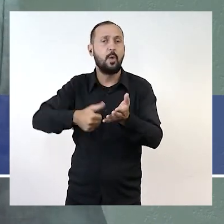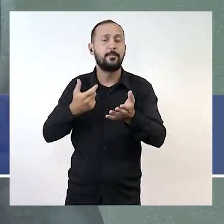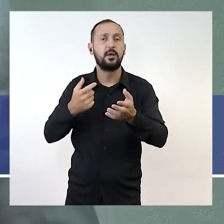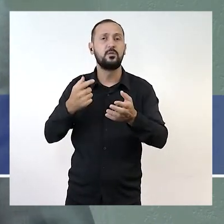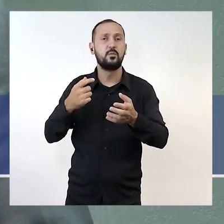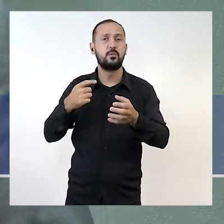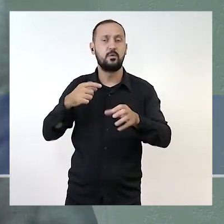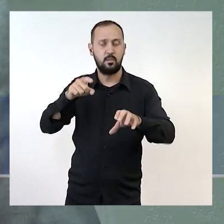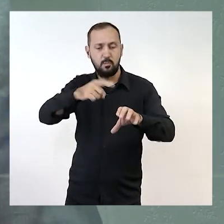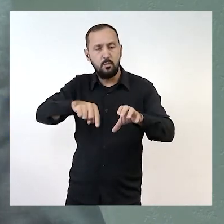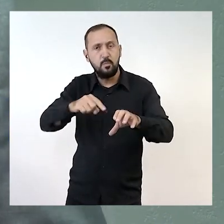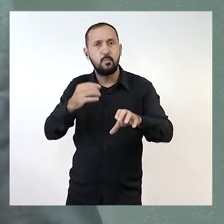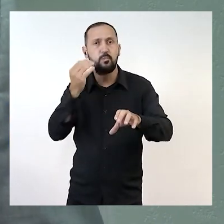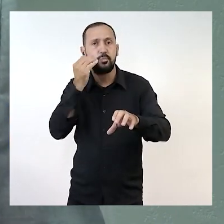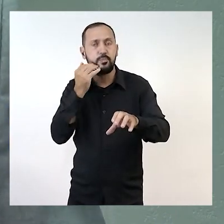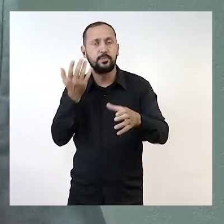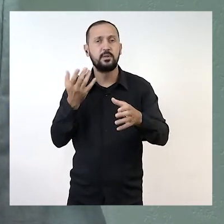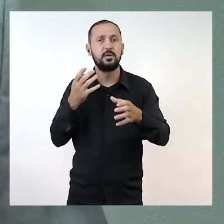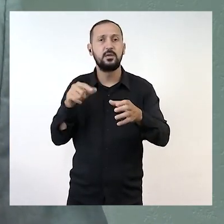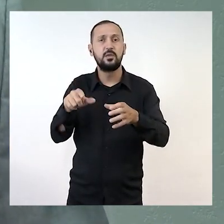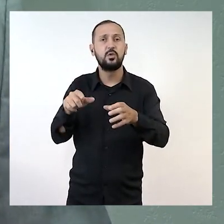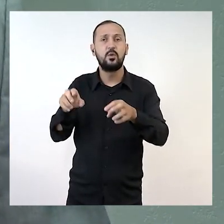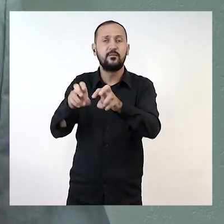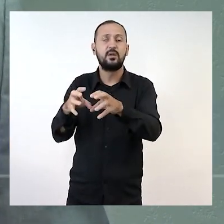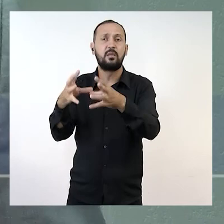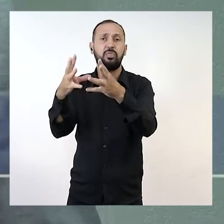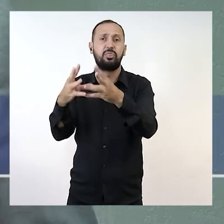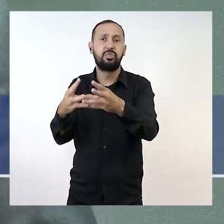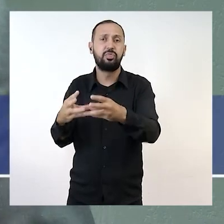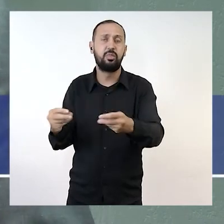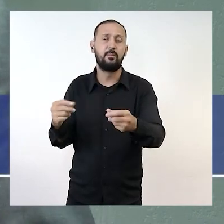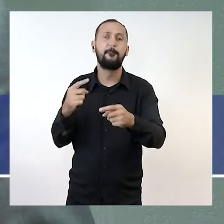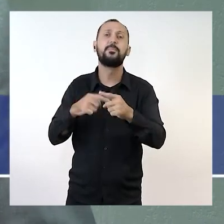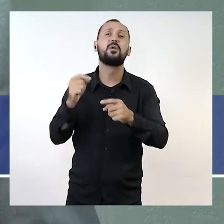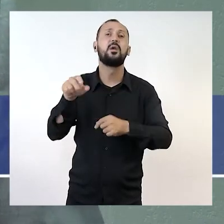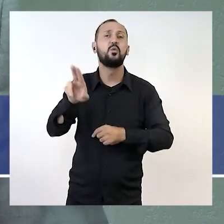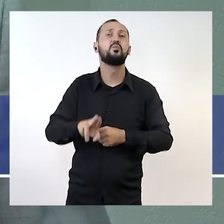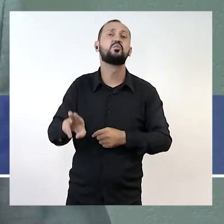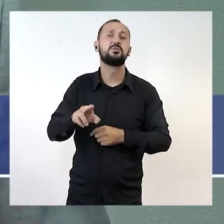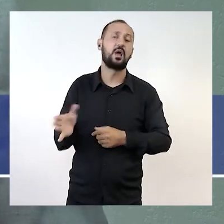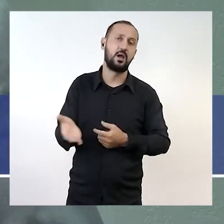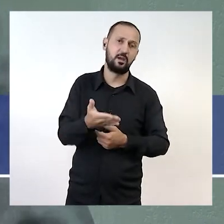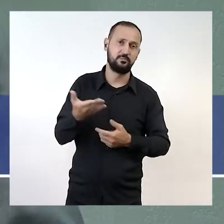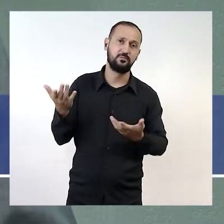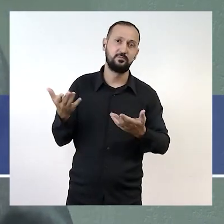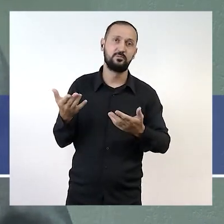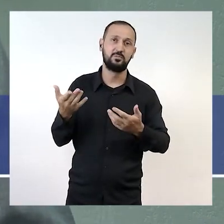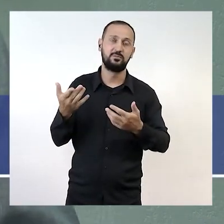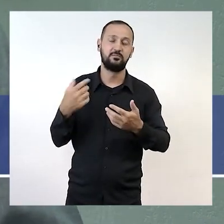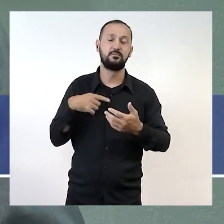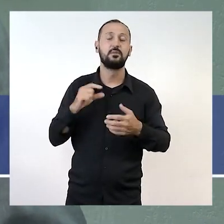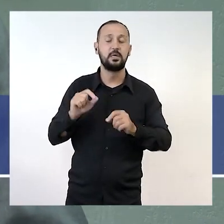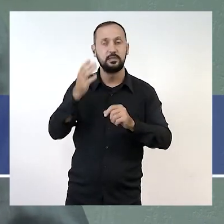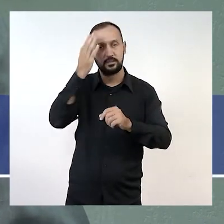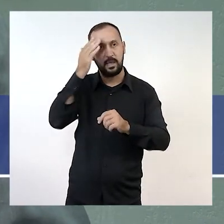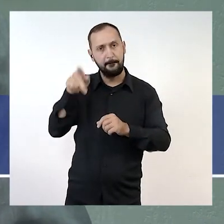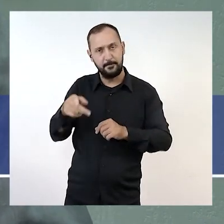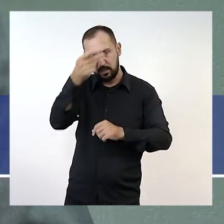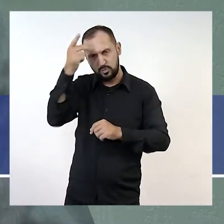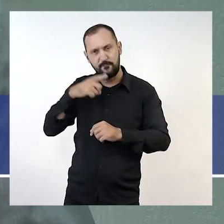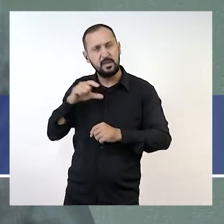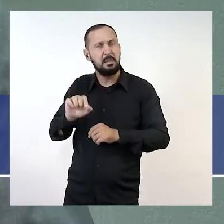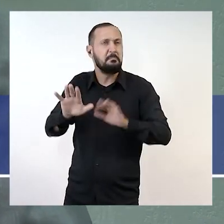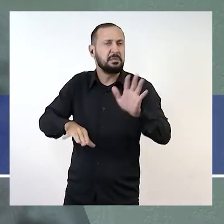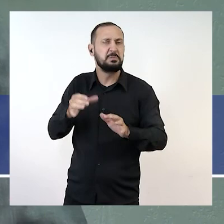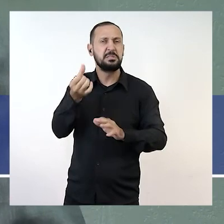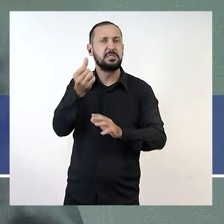pneus, equipamentos do veículo, e eles sendo deteriorados ao longo do tempo. Por que não utilizar? Evidentemente, o proprietário vai ter 6